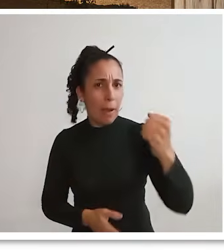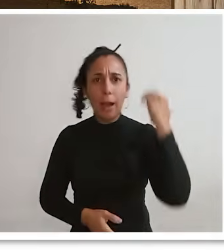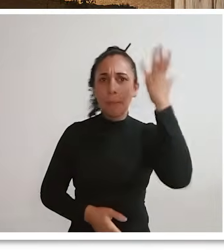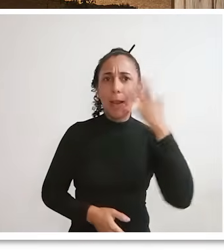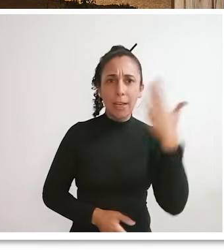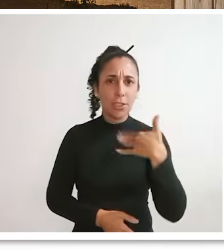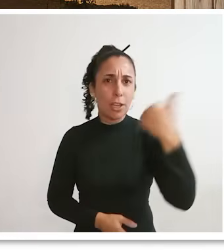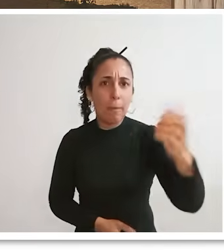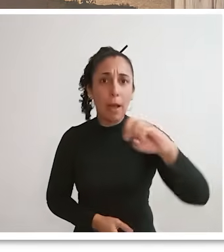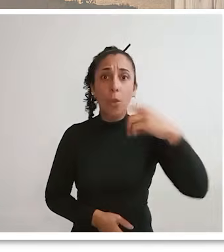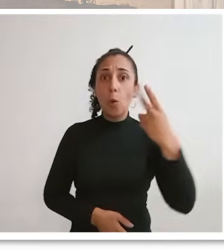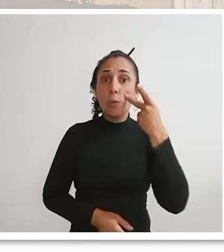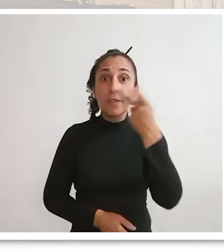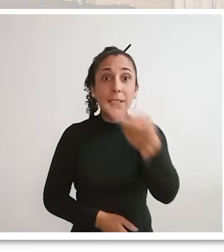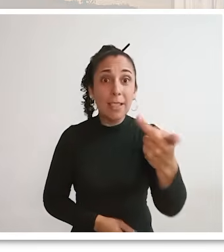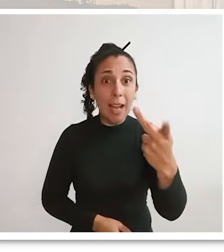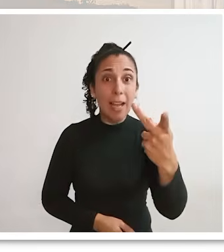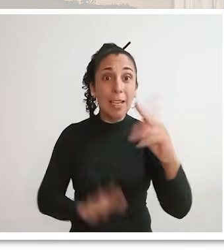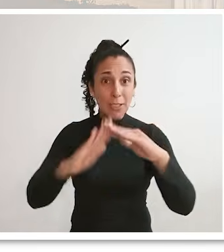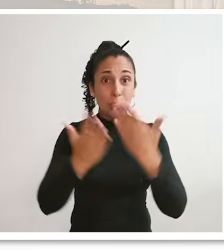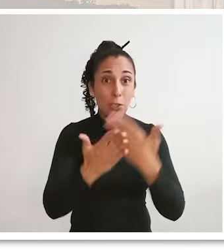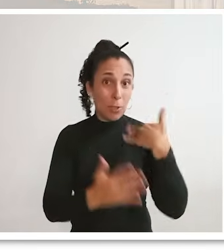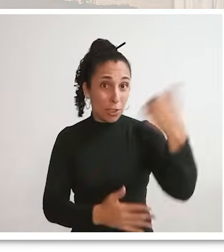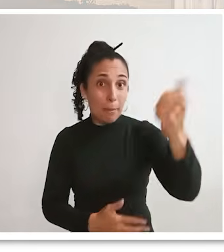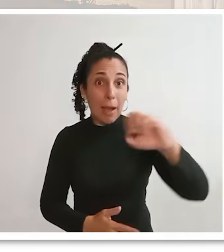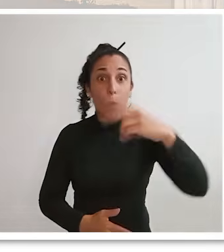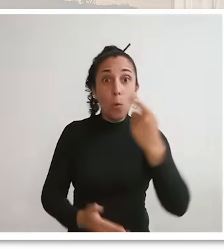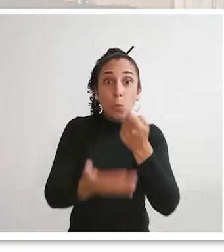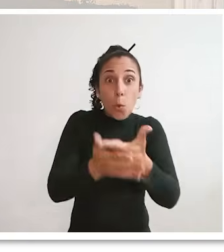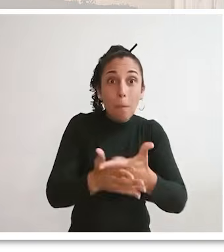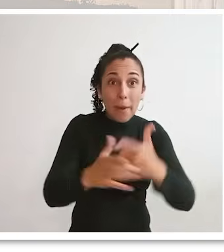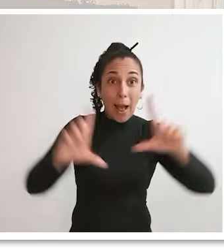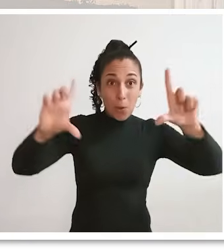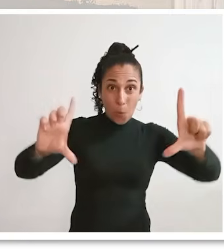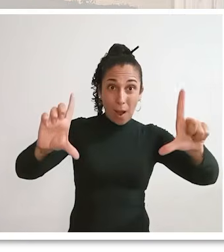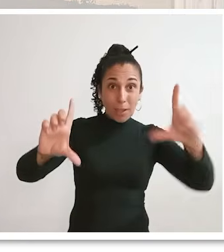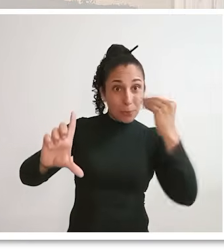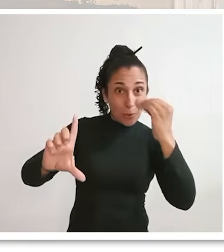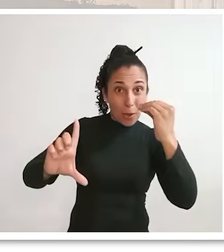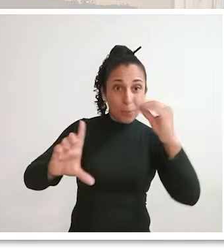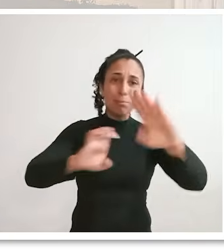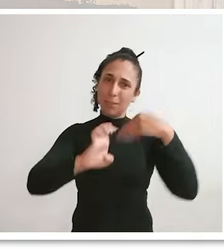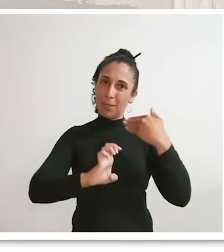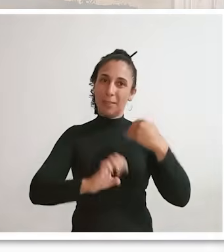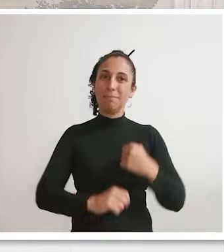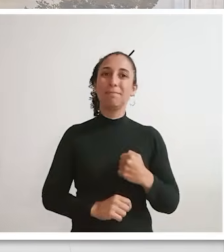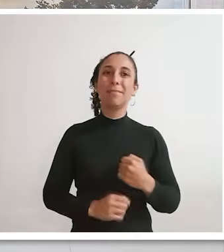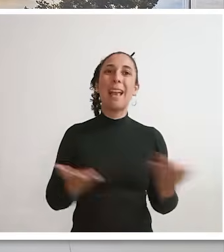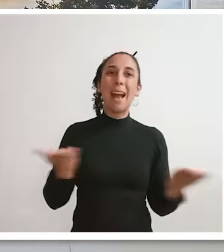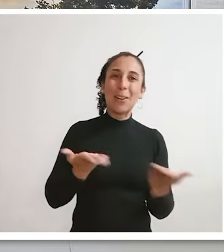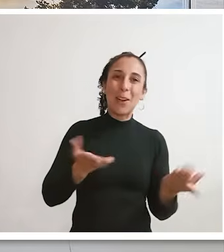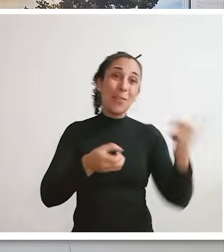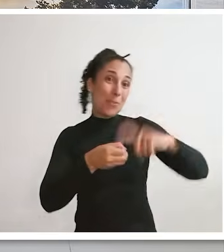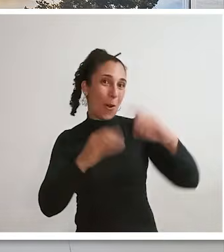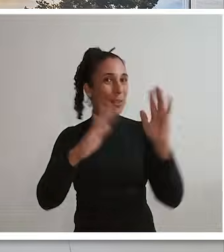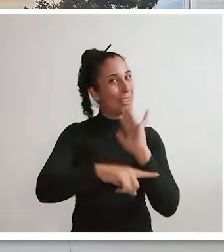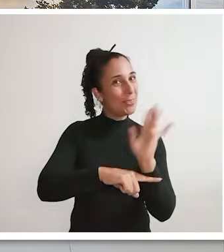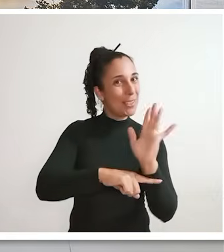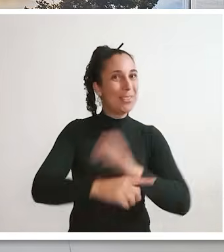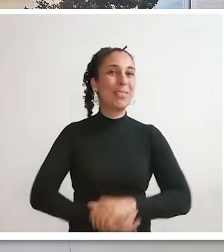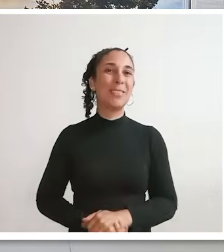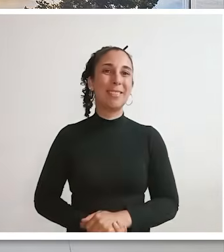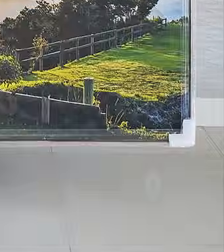palestra ou uma visita a alguma escola ou mesmo adquirir um quadro? É só mandar uma mensagem. Agora, vamos voltar para o vídeo.